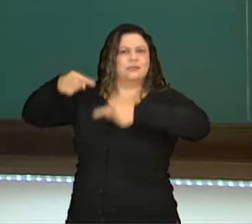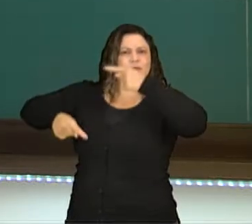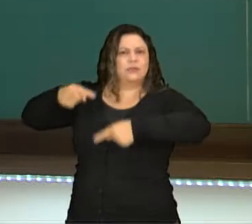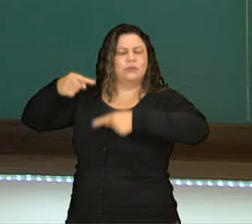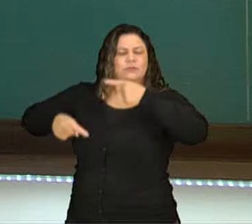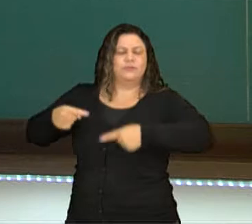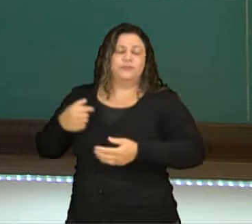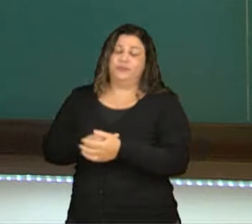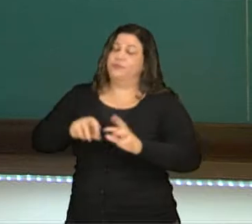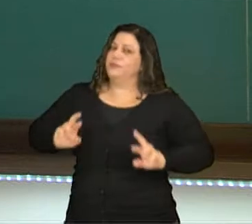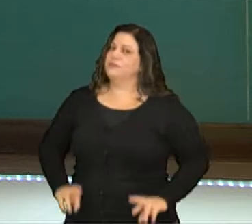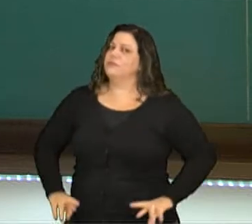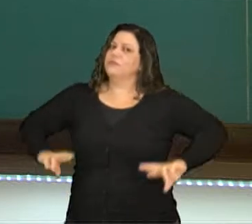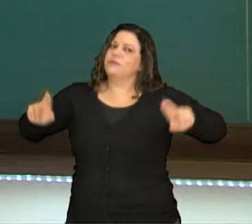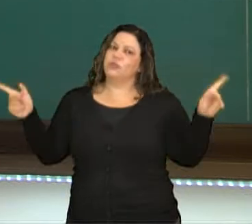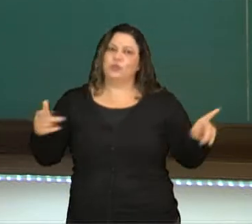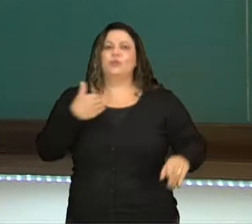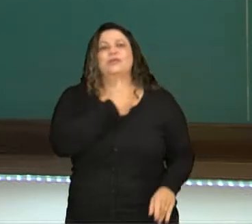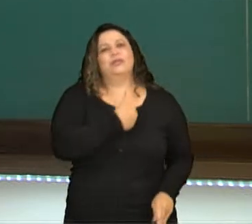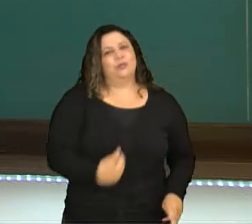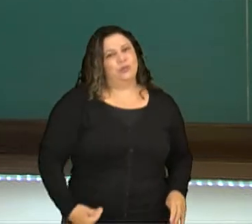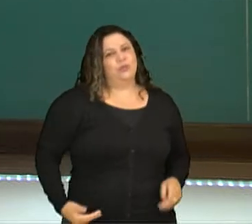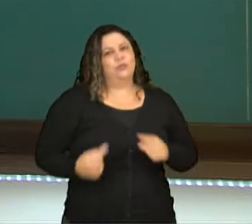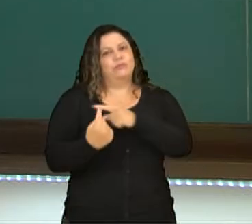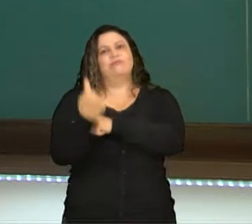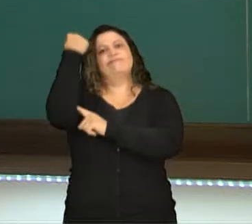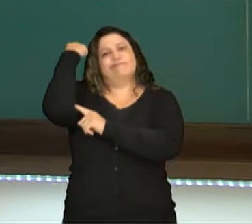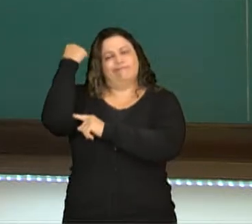população, diferente dos governos que nós tínhamos